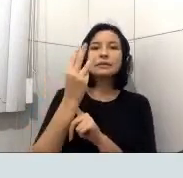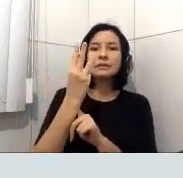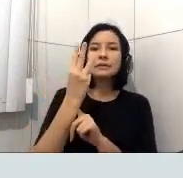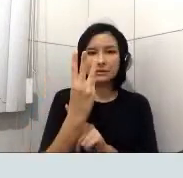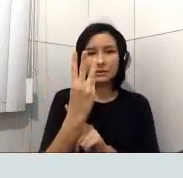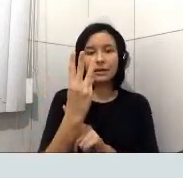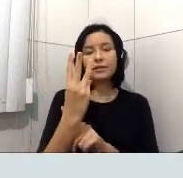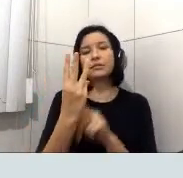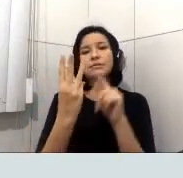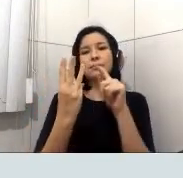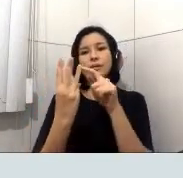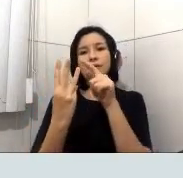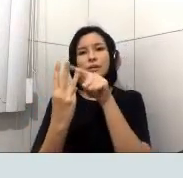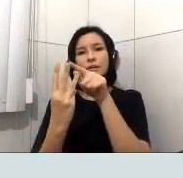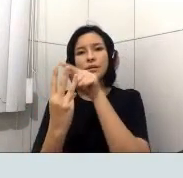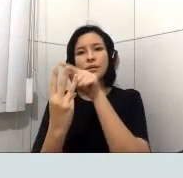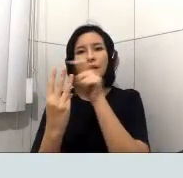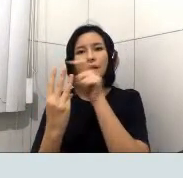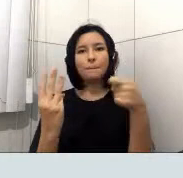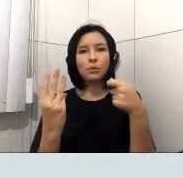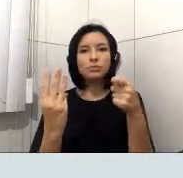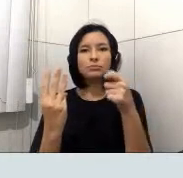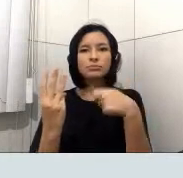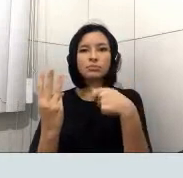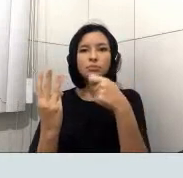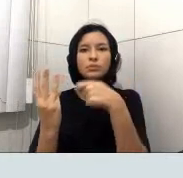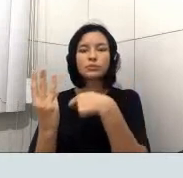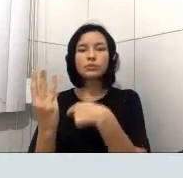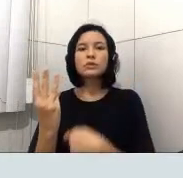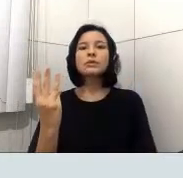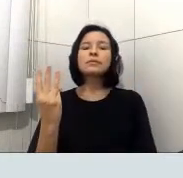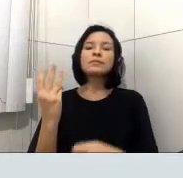com essa quantidade de palitos, certo?